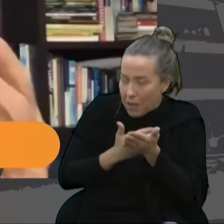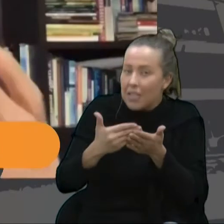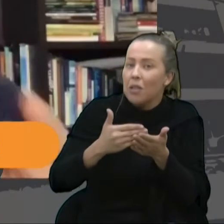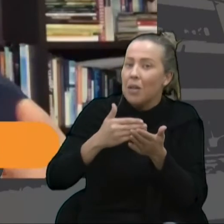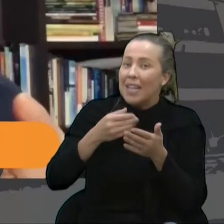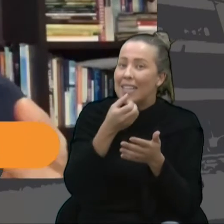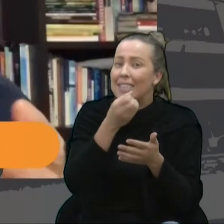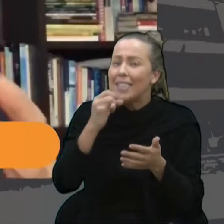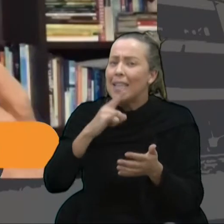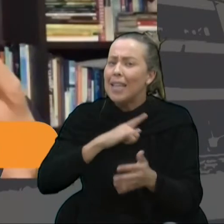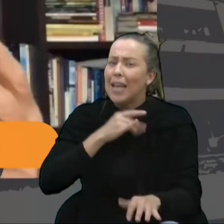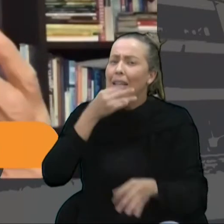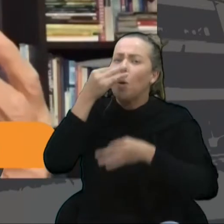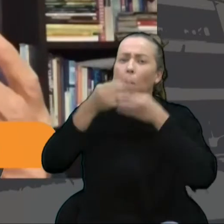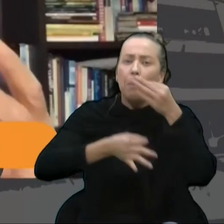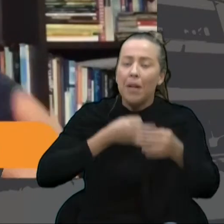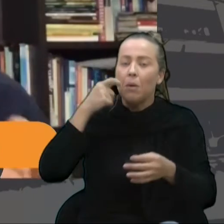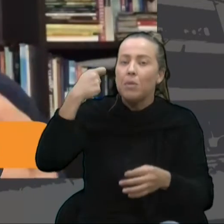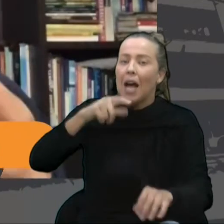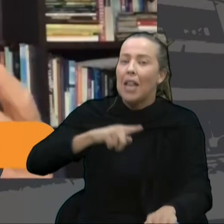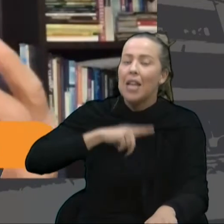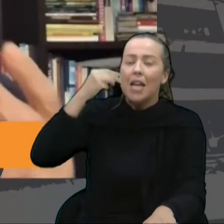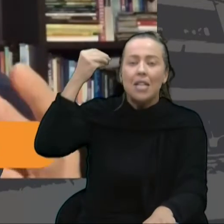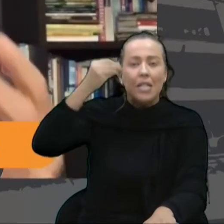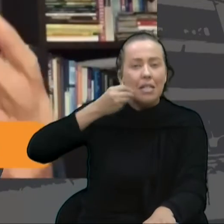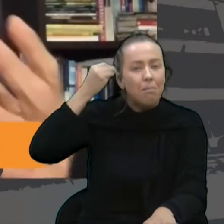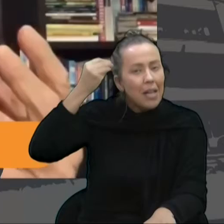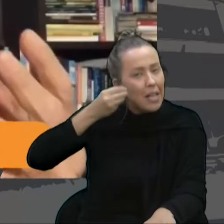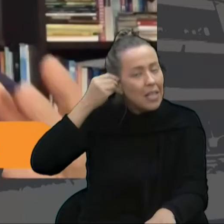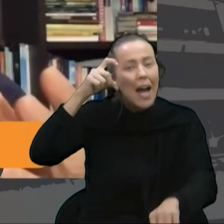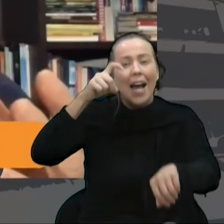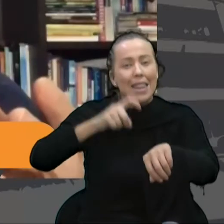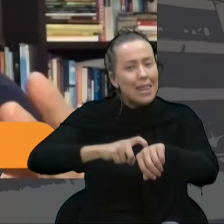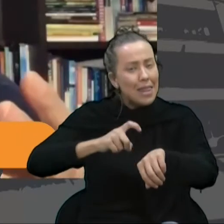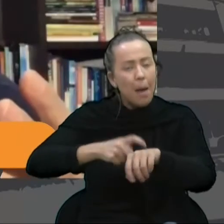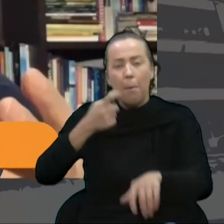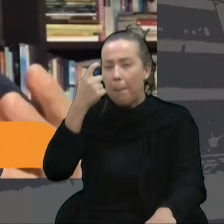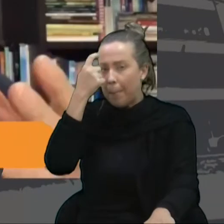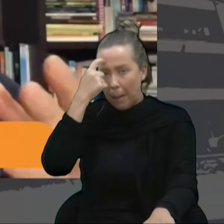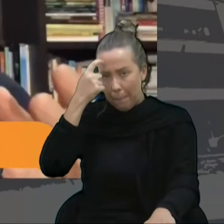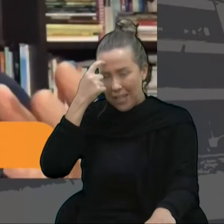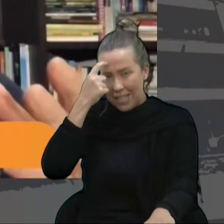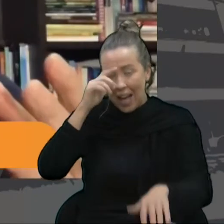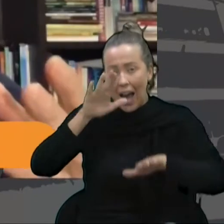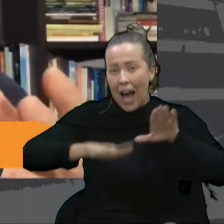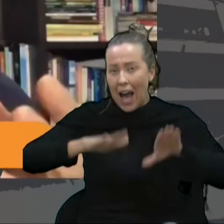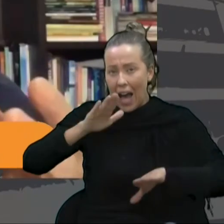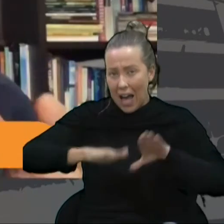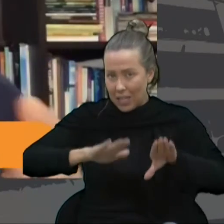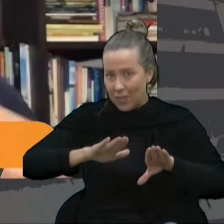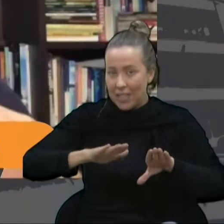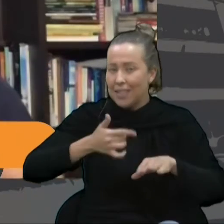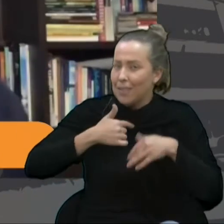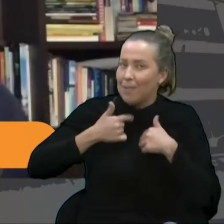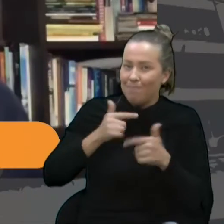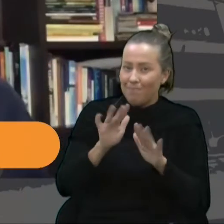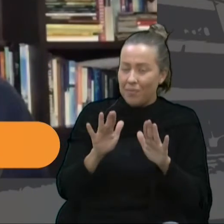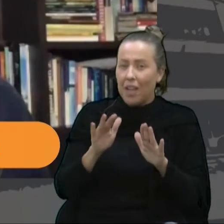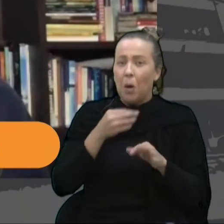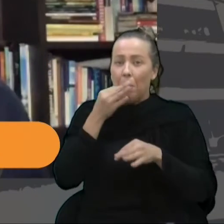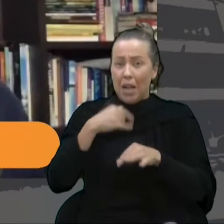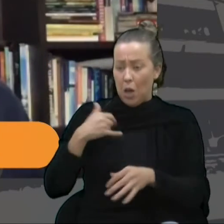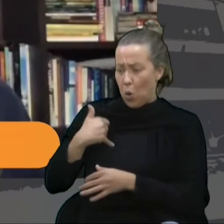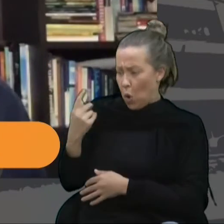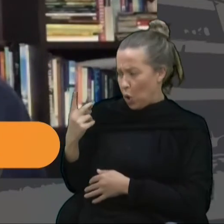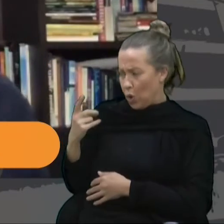ter opinião, a gente tem que ter experiência, tem que ter tempo para pensar. A gente pensa... A minha opinião com 12 anos